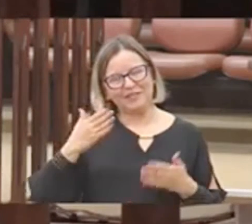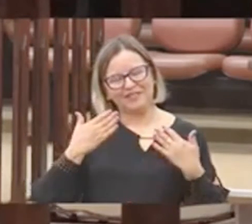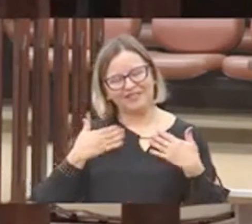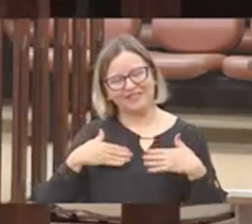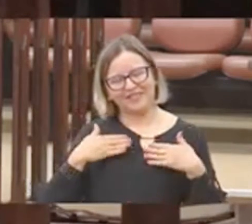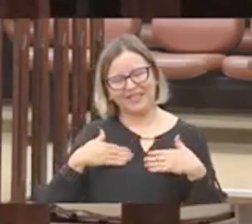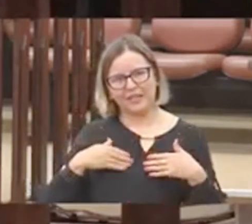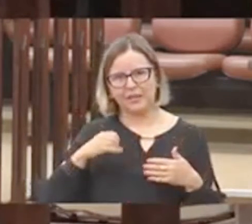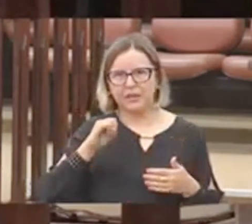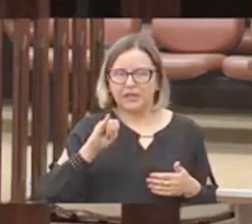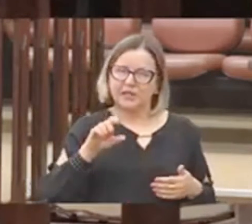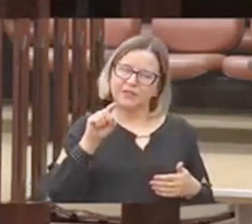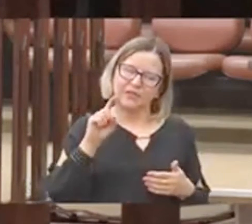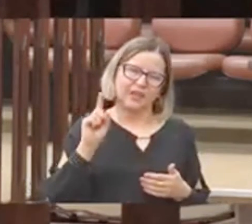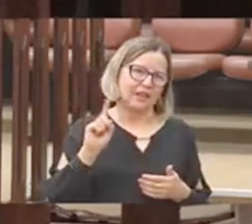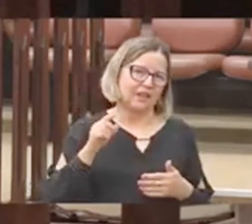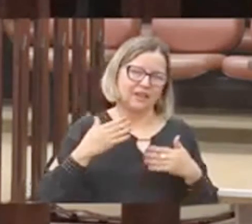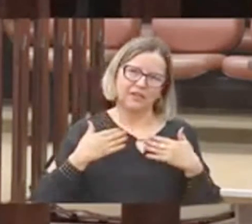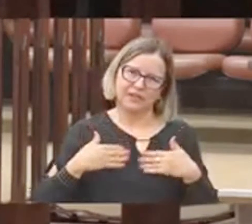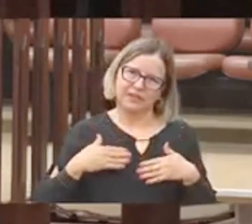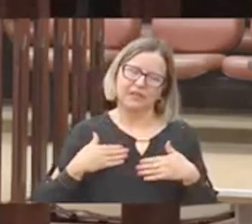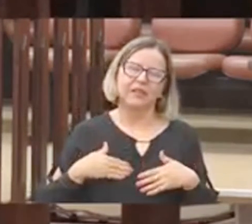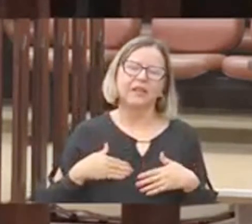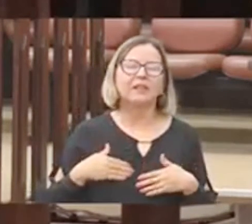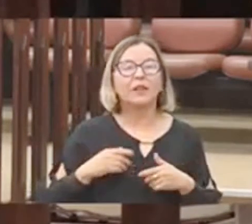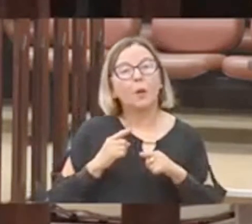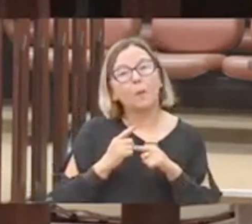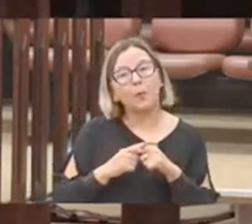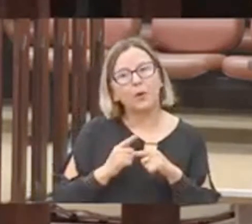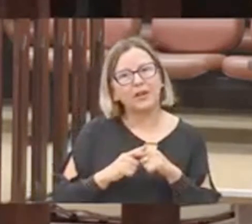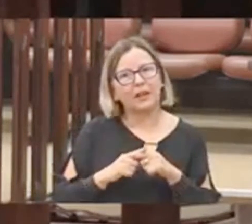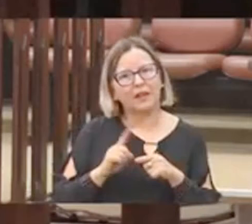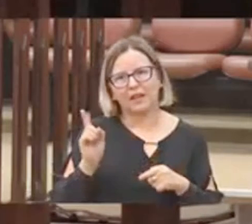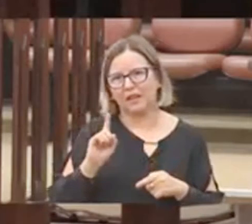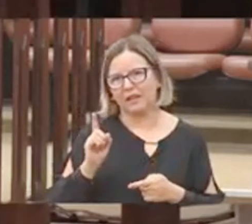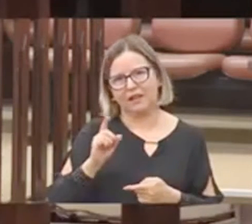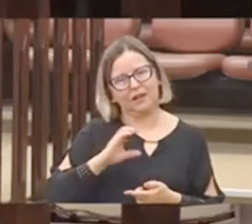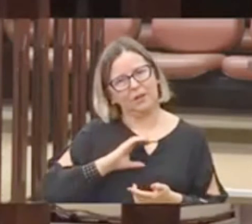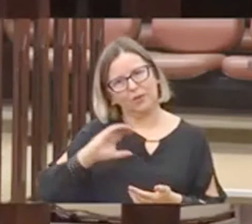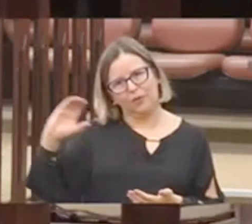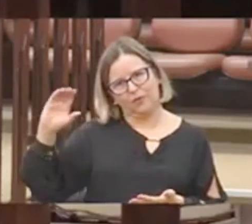não descansa, então é porque você não confia.